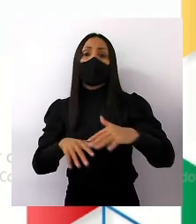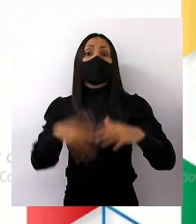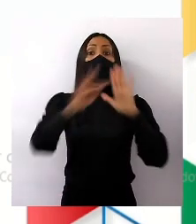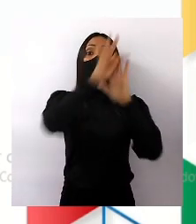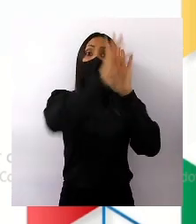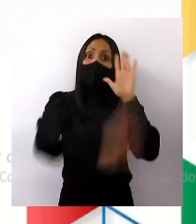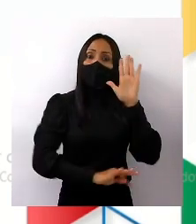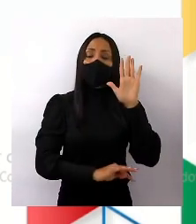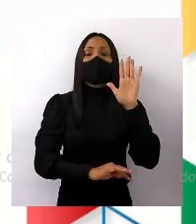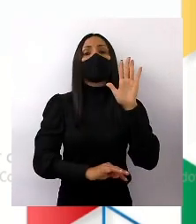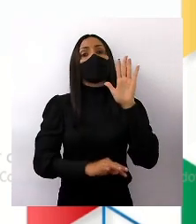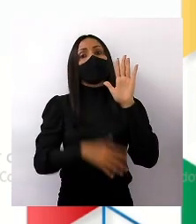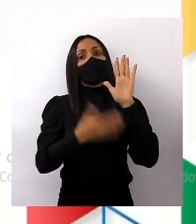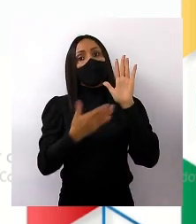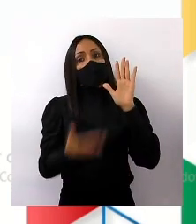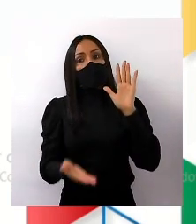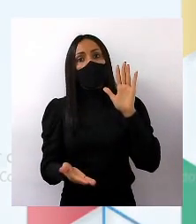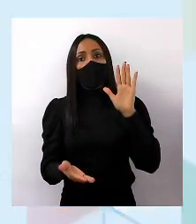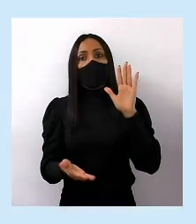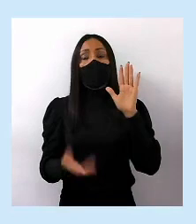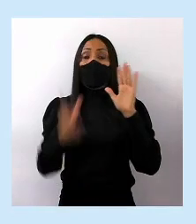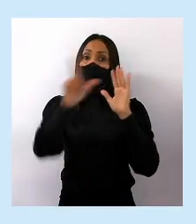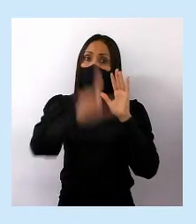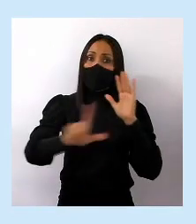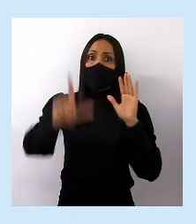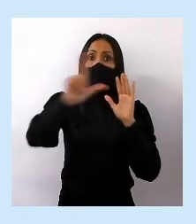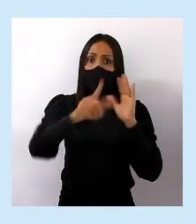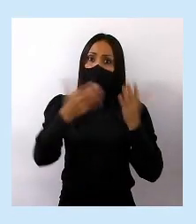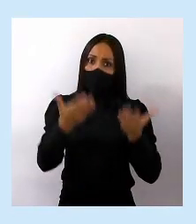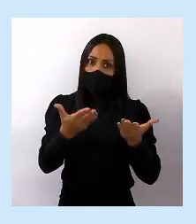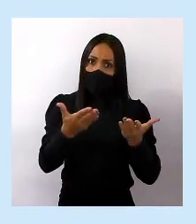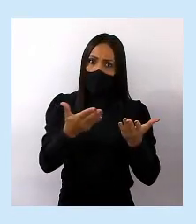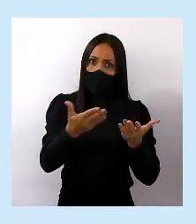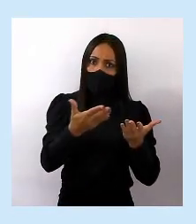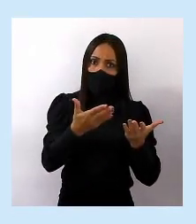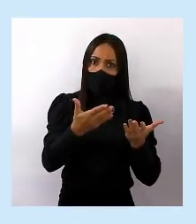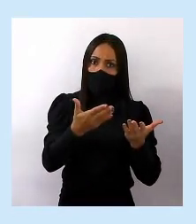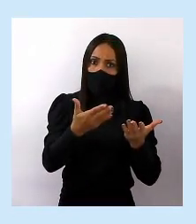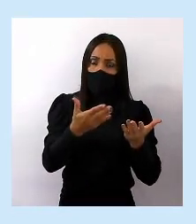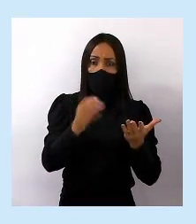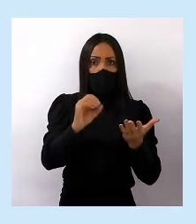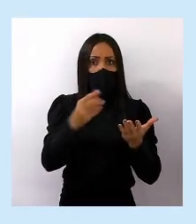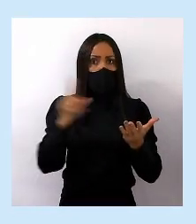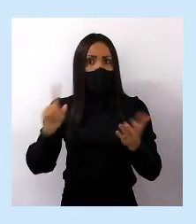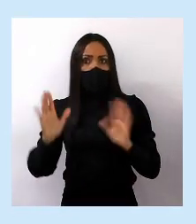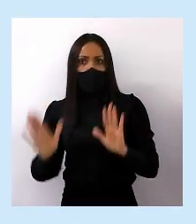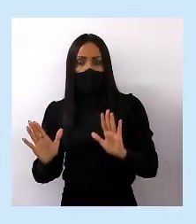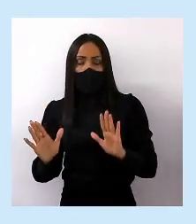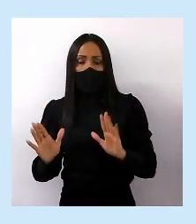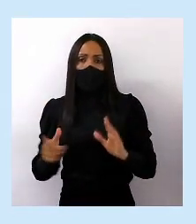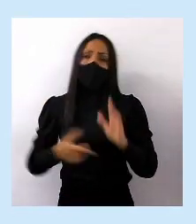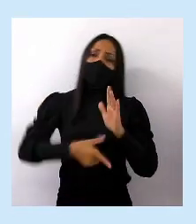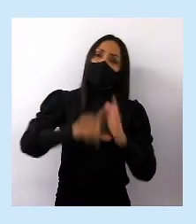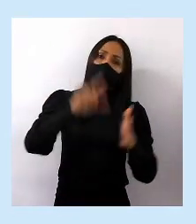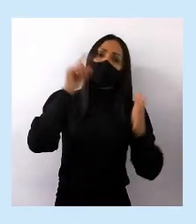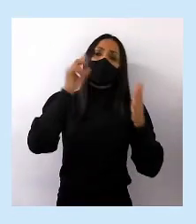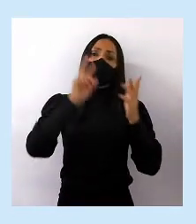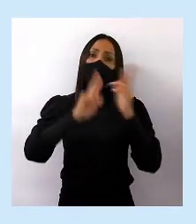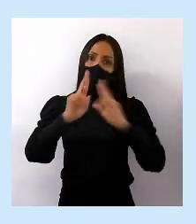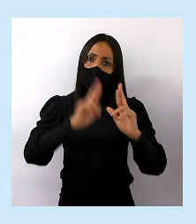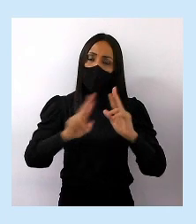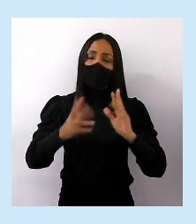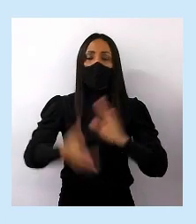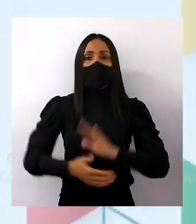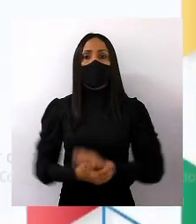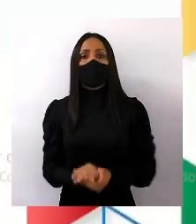texto, ele é um texto, gente, literário ou não literário? Antes de responder essa pergunta, olha só o próximo